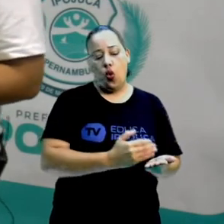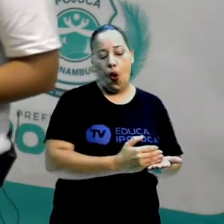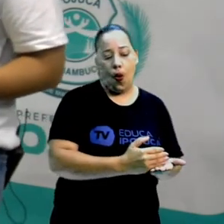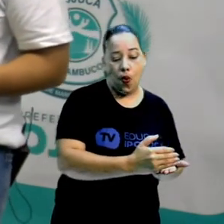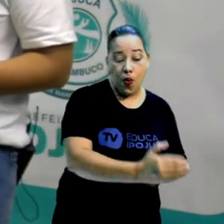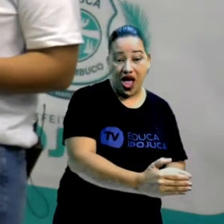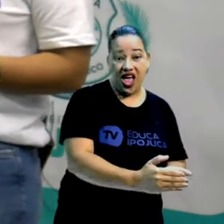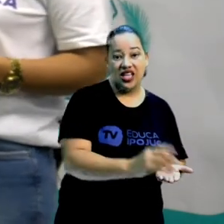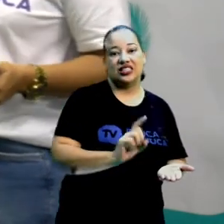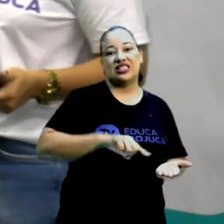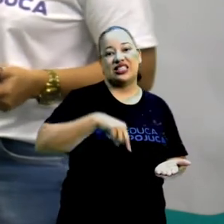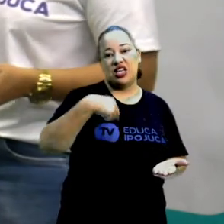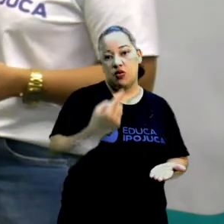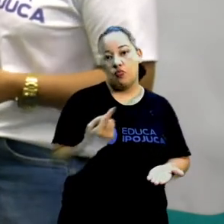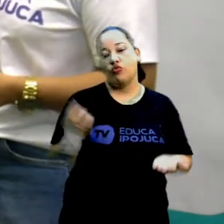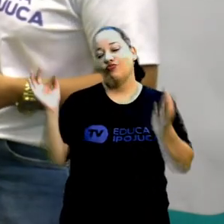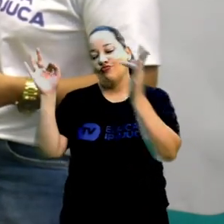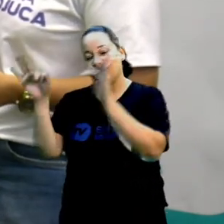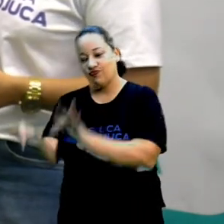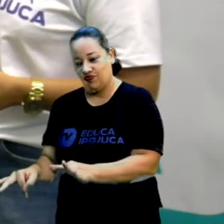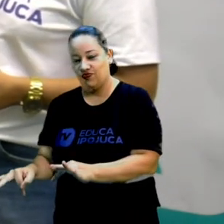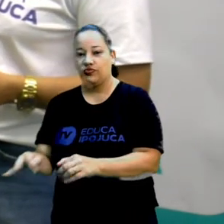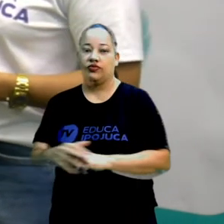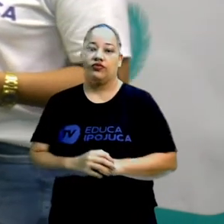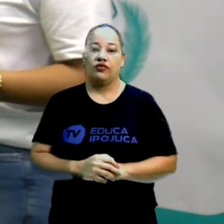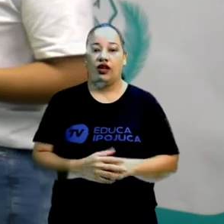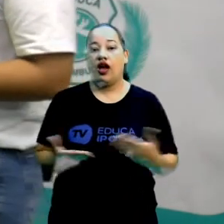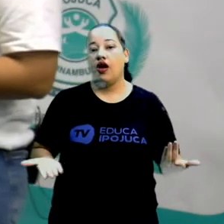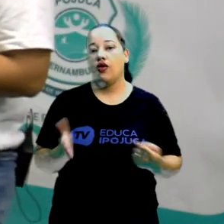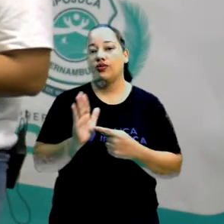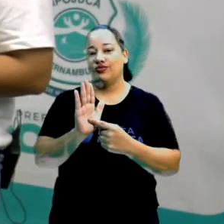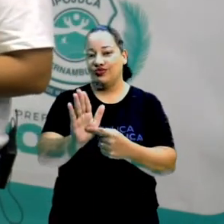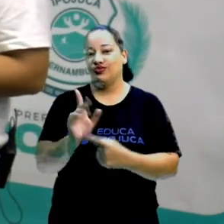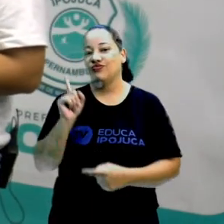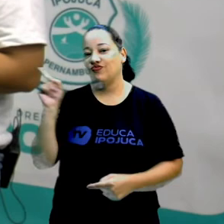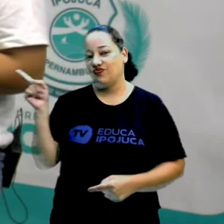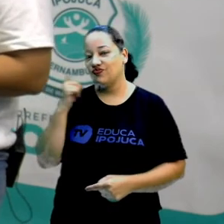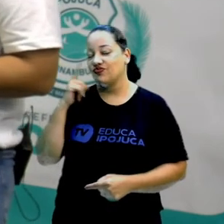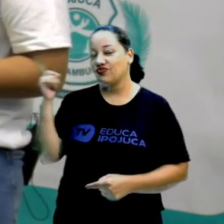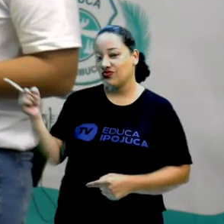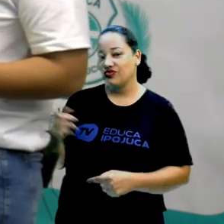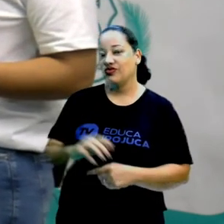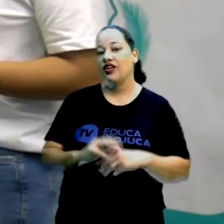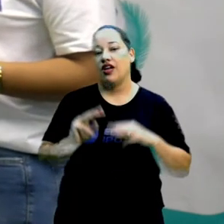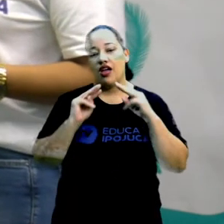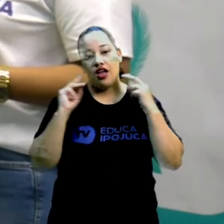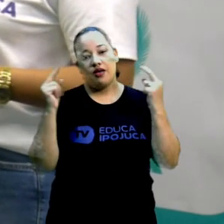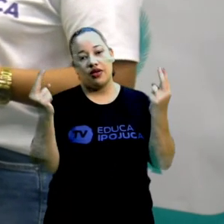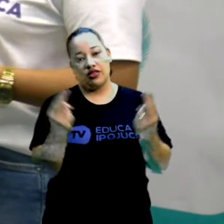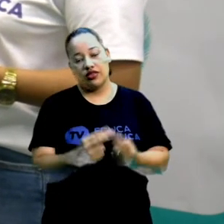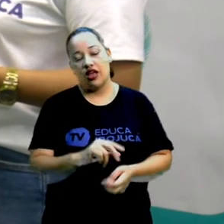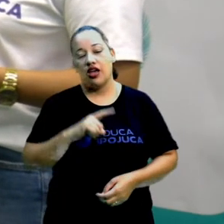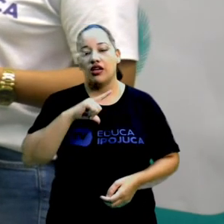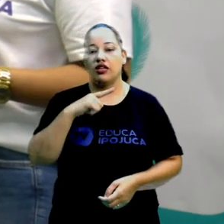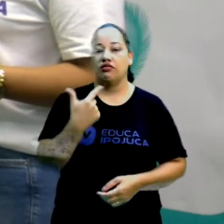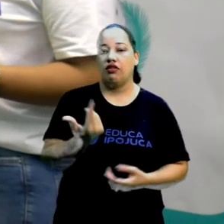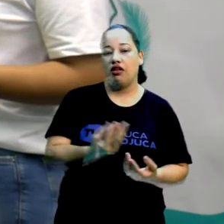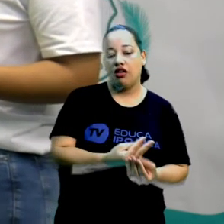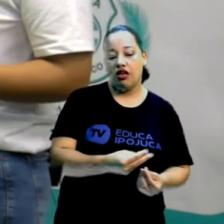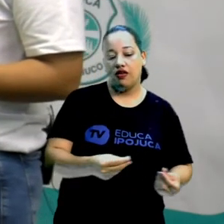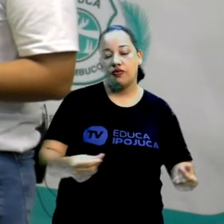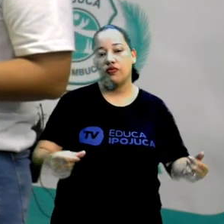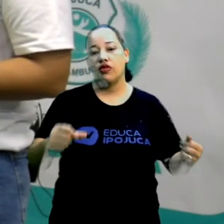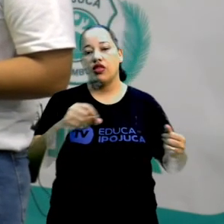tem um segmento circular. E aí essa imagem apresenta bem a matéria orgânica, a planta, a matéria mineral,